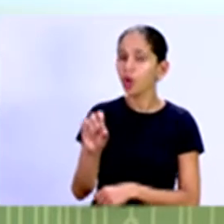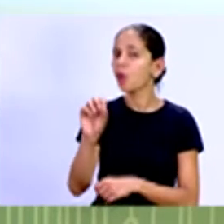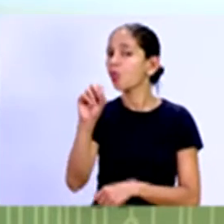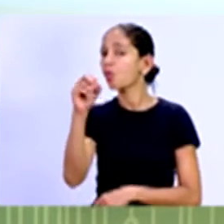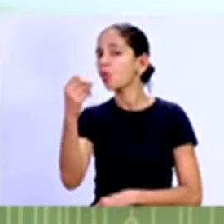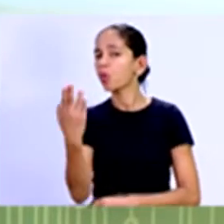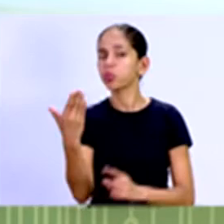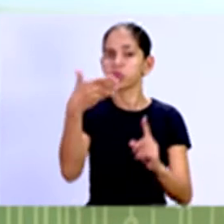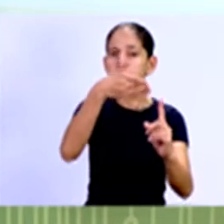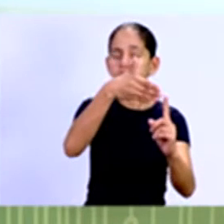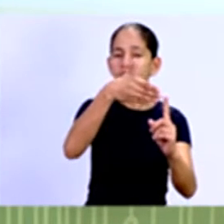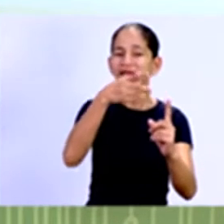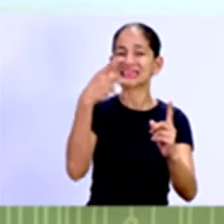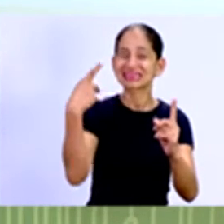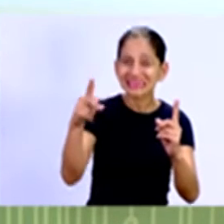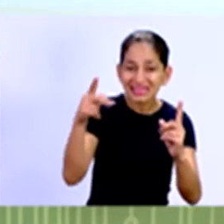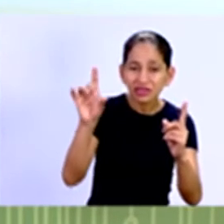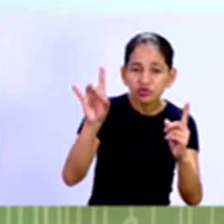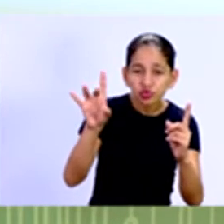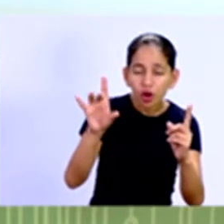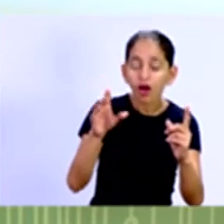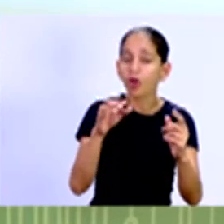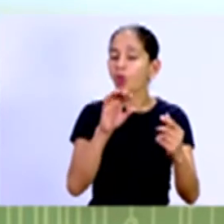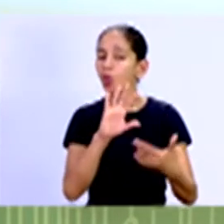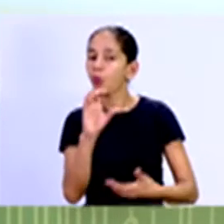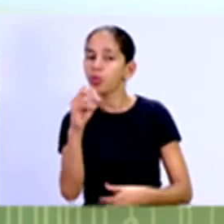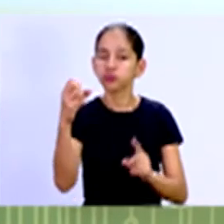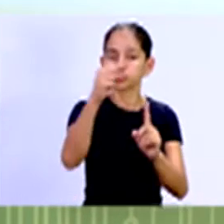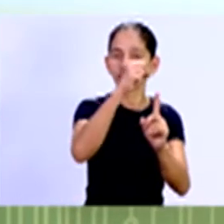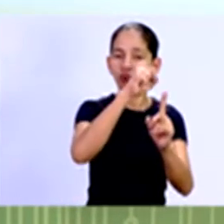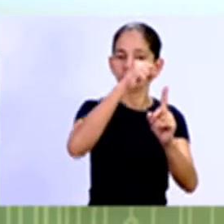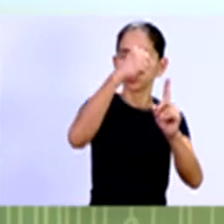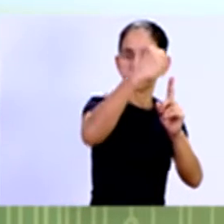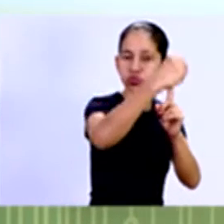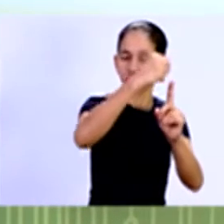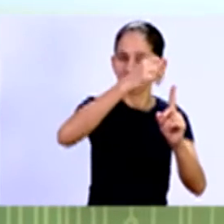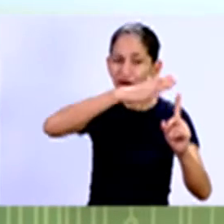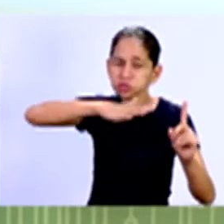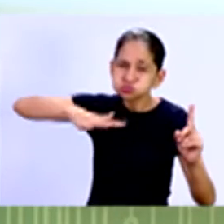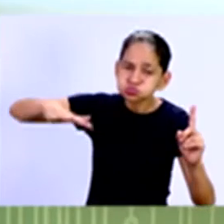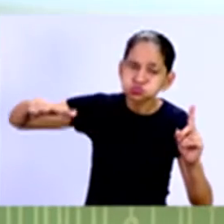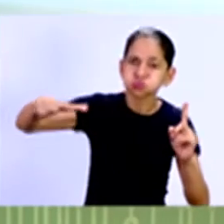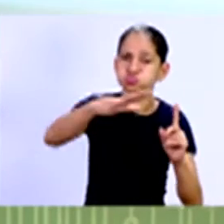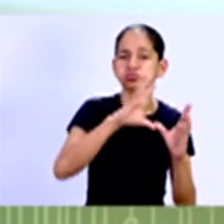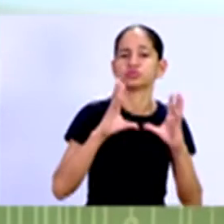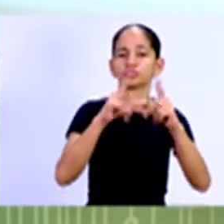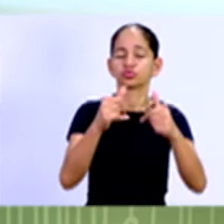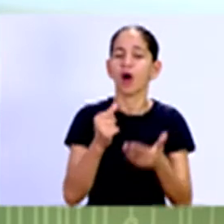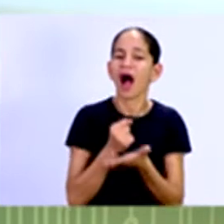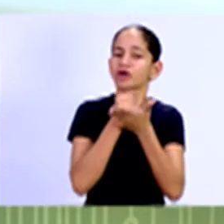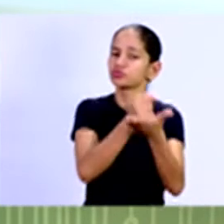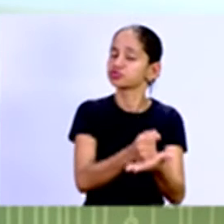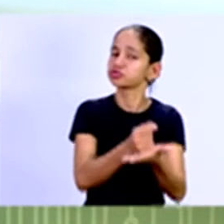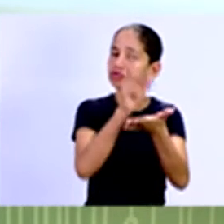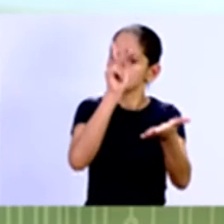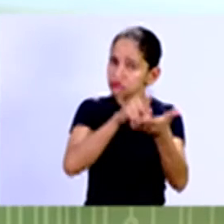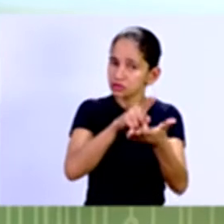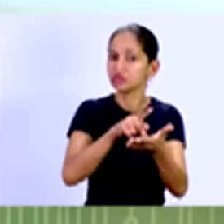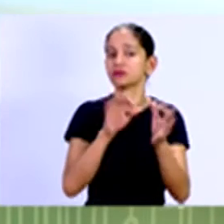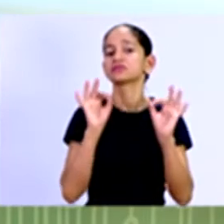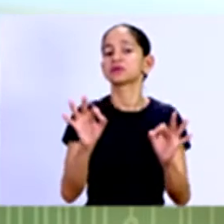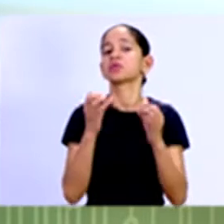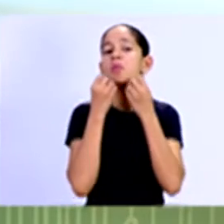é um bem individual, né? Ele está usando as pessoas como uma finalidade, buscar o bem